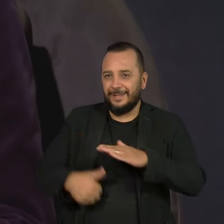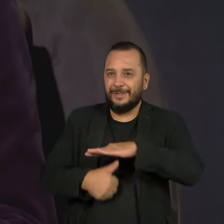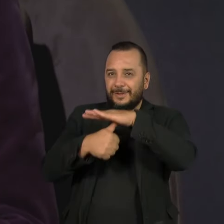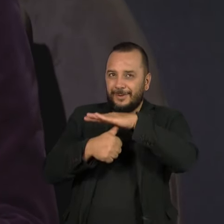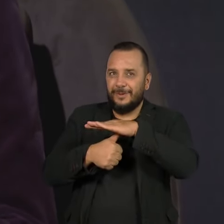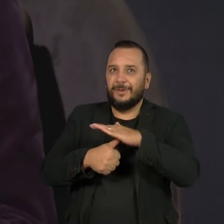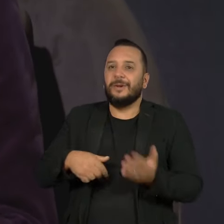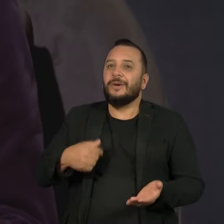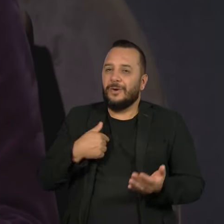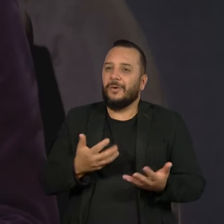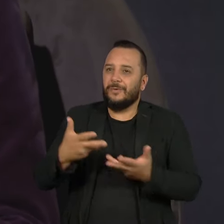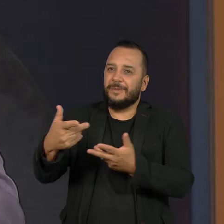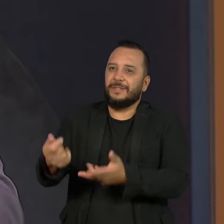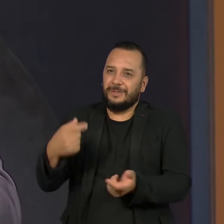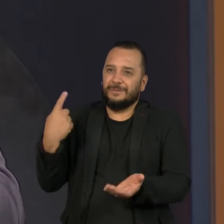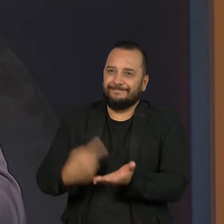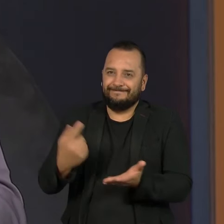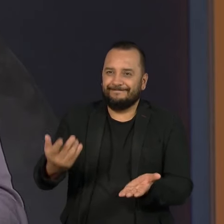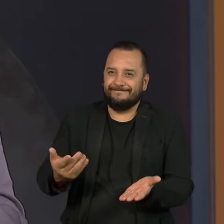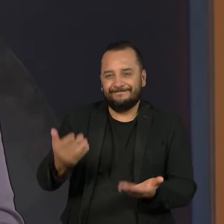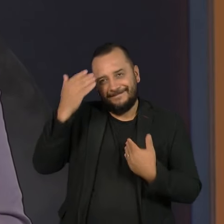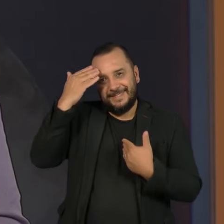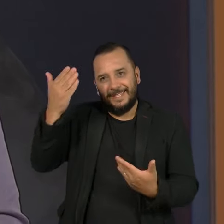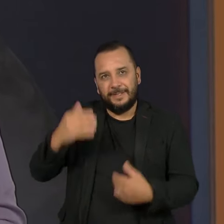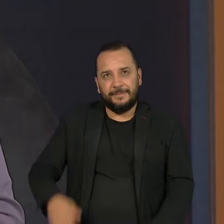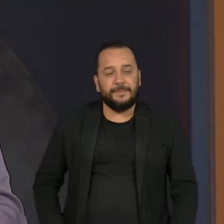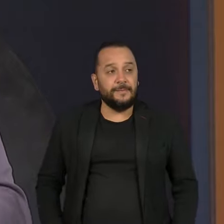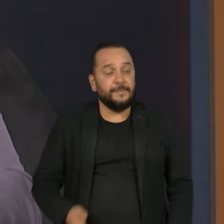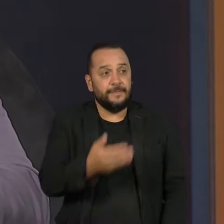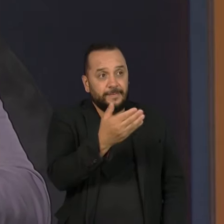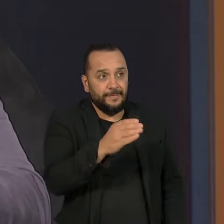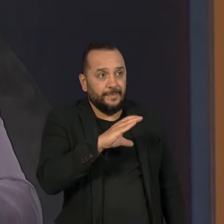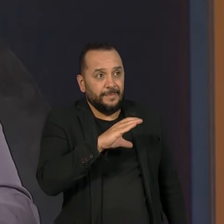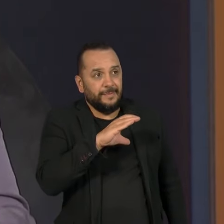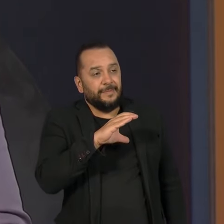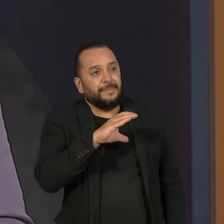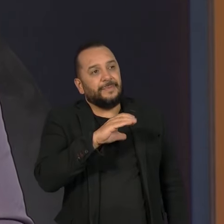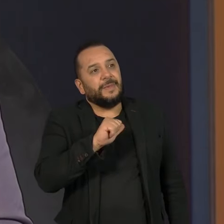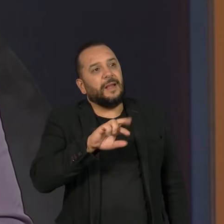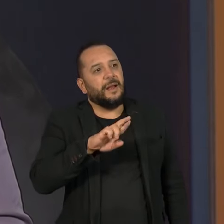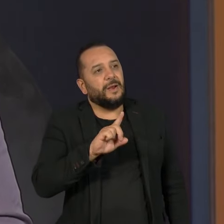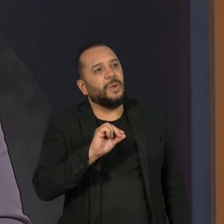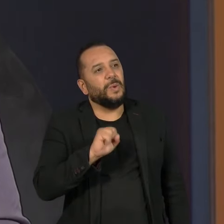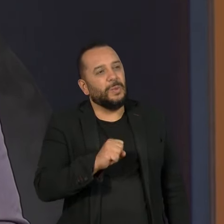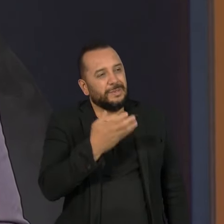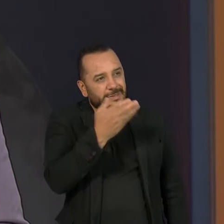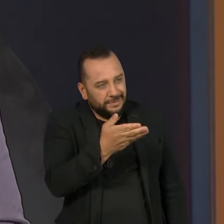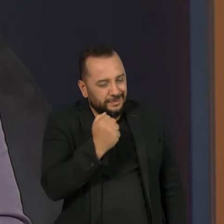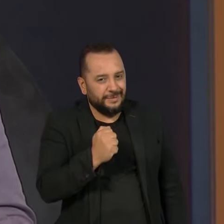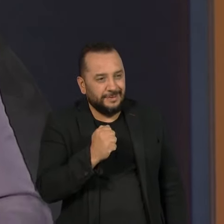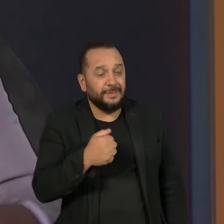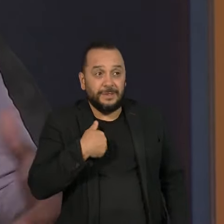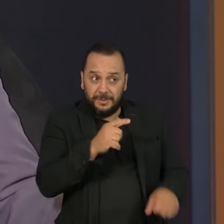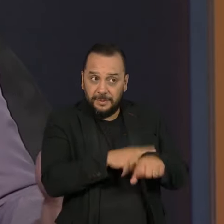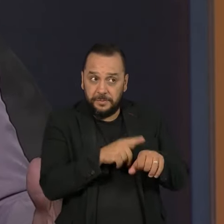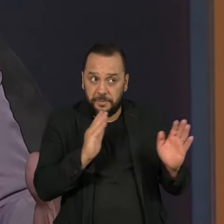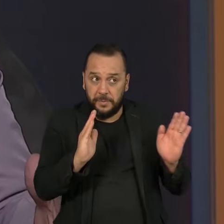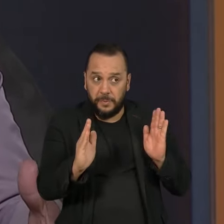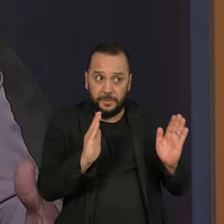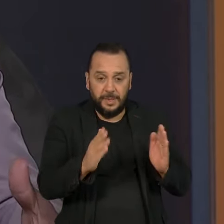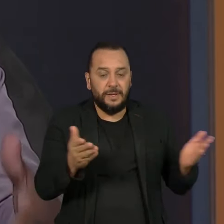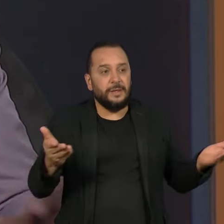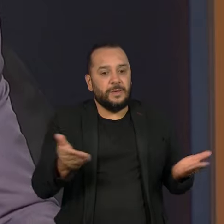pelo convite, pelo reconhecimento. Diga uma coisa, professor Carlos. Nós estamos no momento,